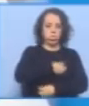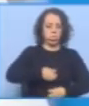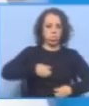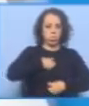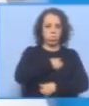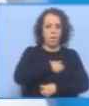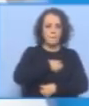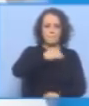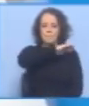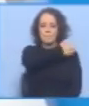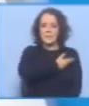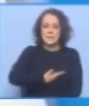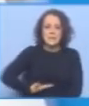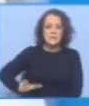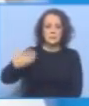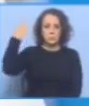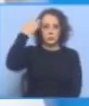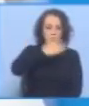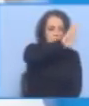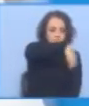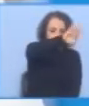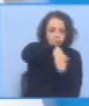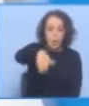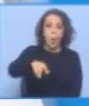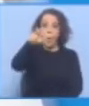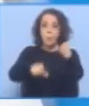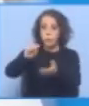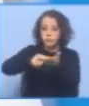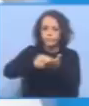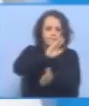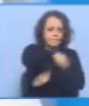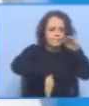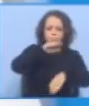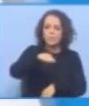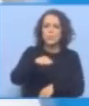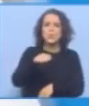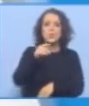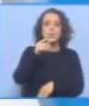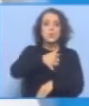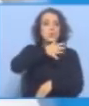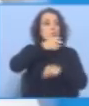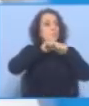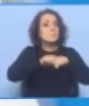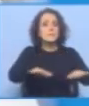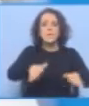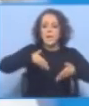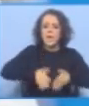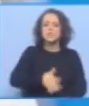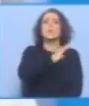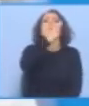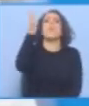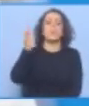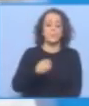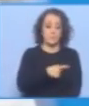todos os príncipes dos sacerdotes e os escribas do povo e perguntou-lhes onde devia nascer o Messias. Eles